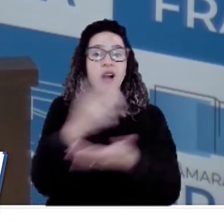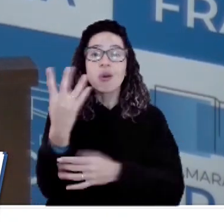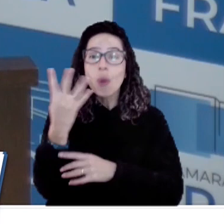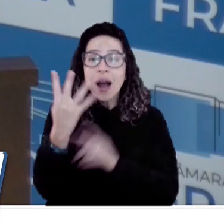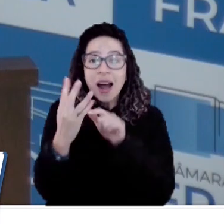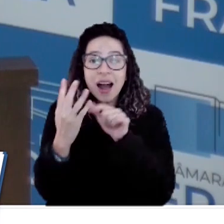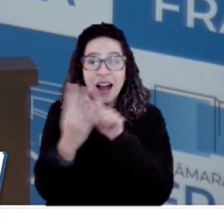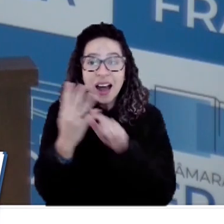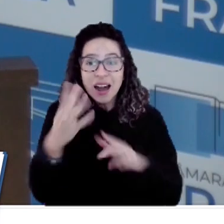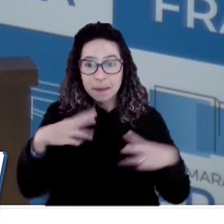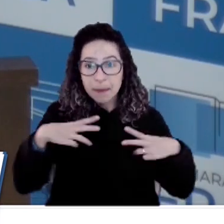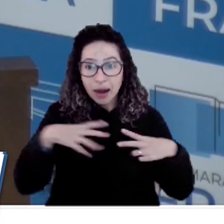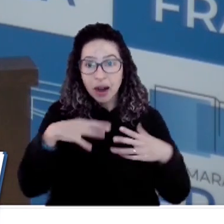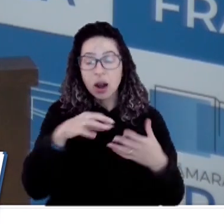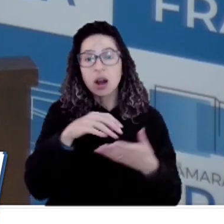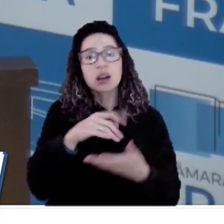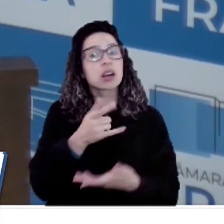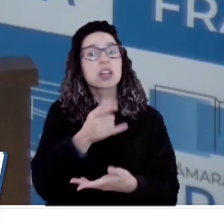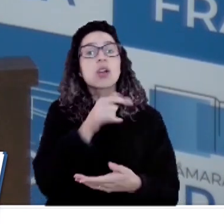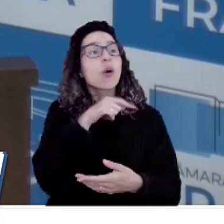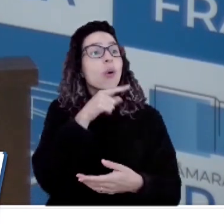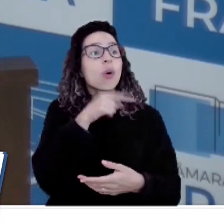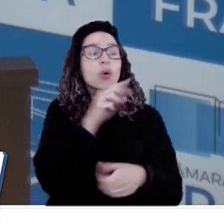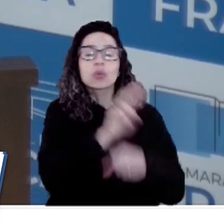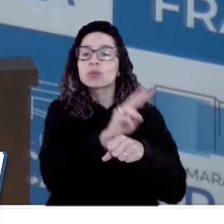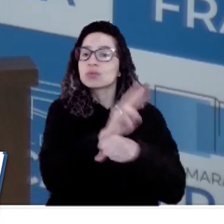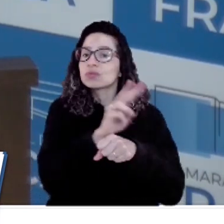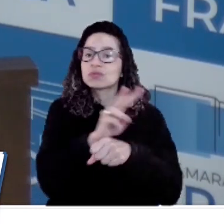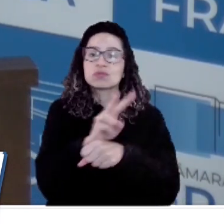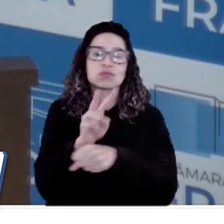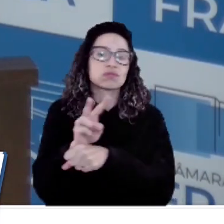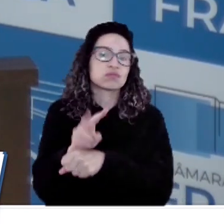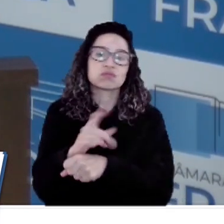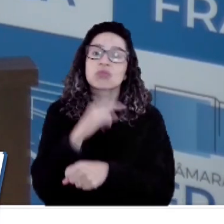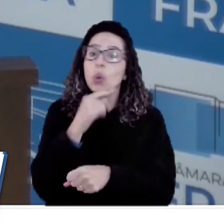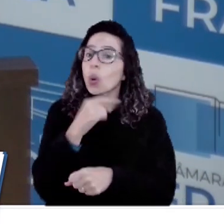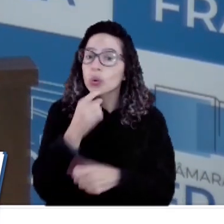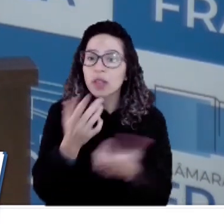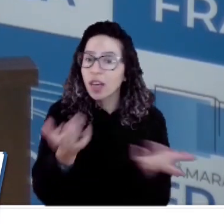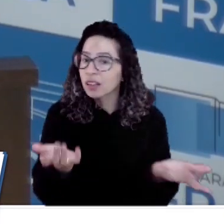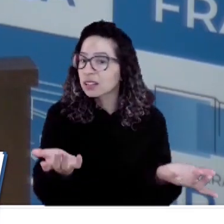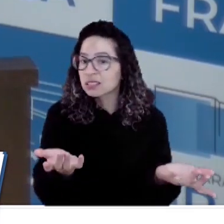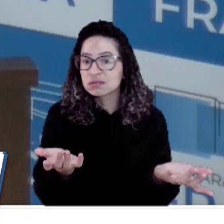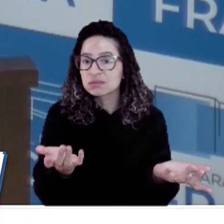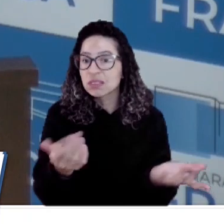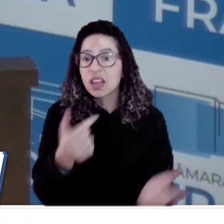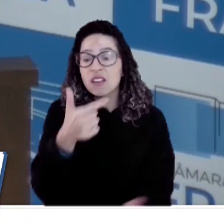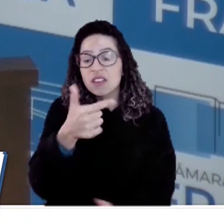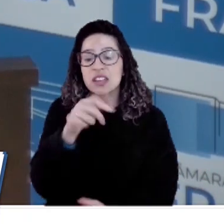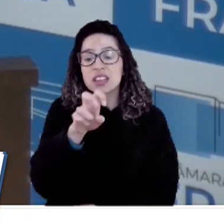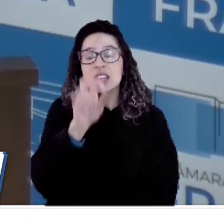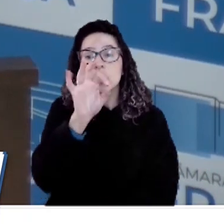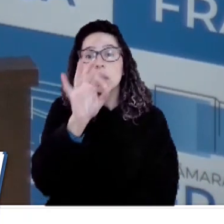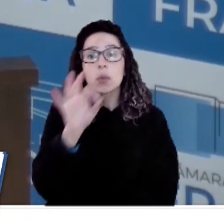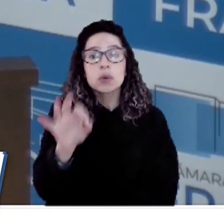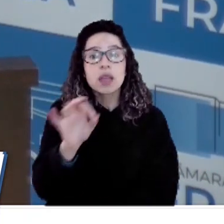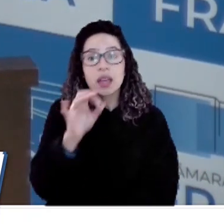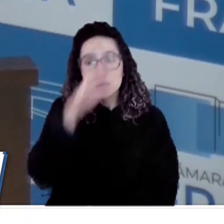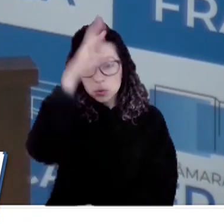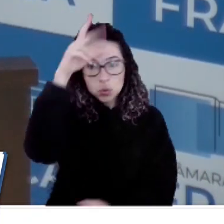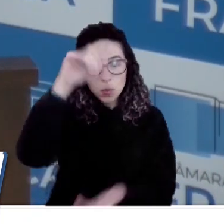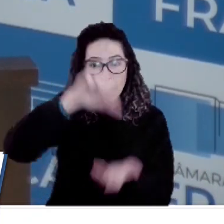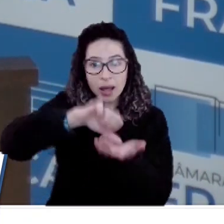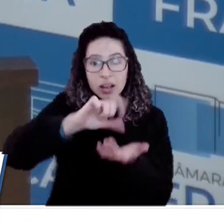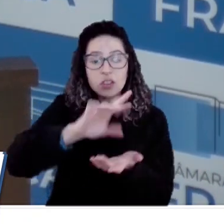privatizada, e não deram conta de resolver o problema de Manaus. 25% só de Manaus é que tem coleta de